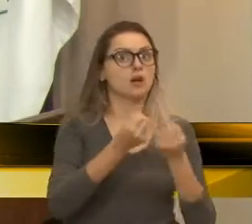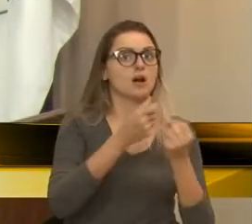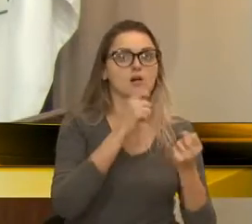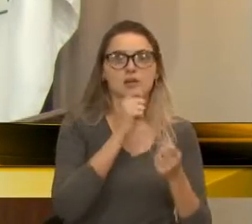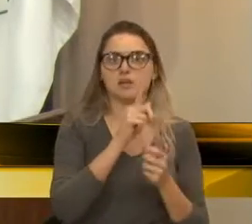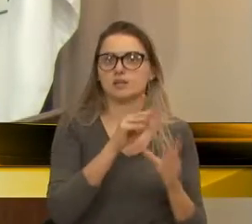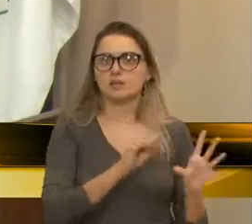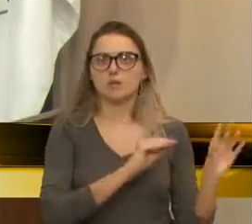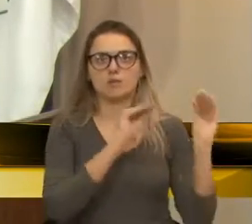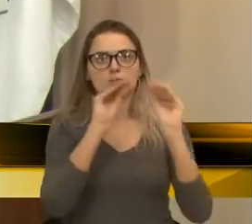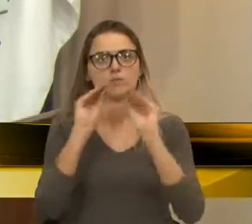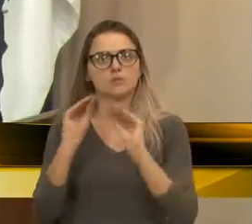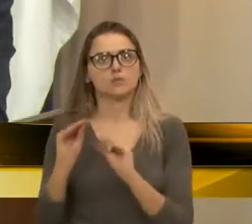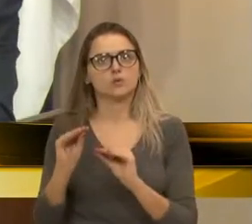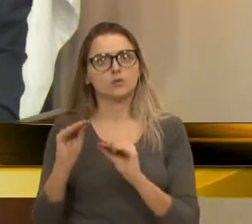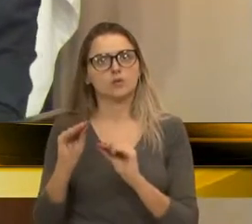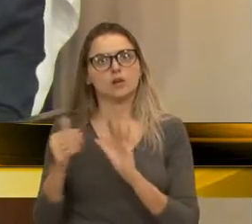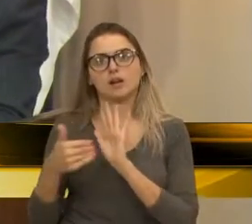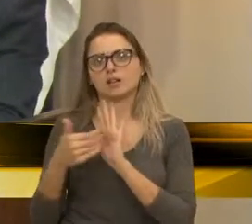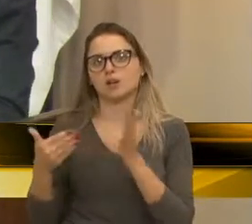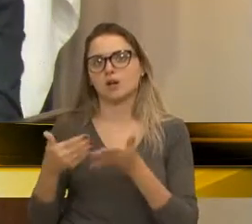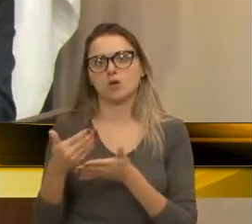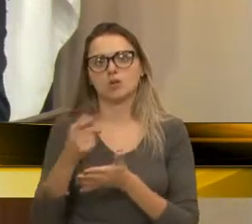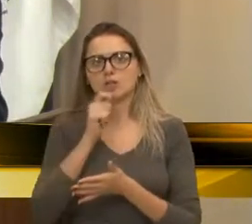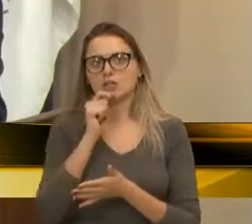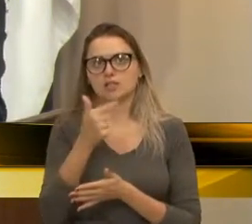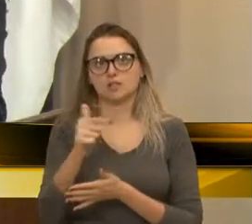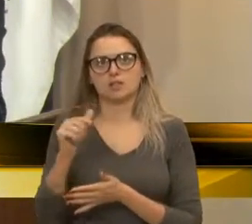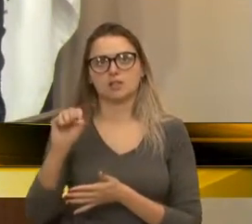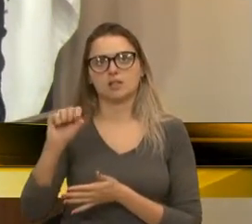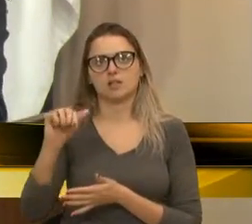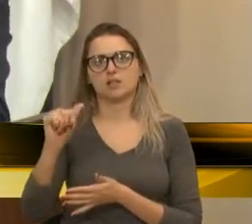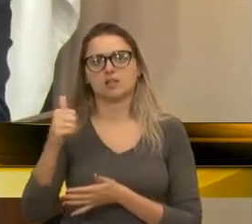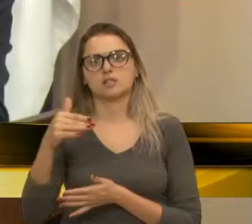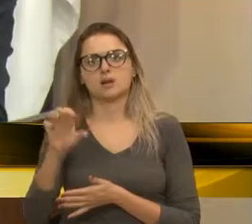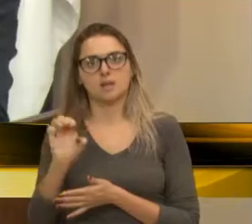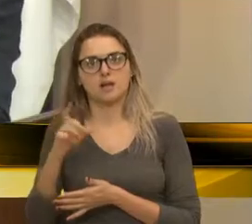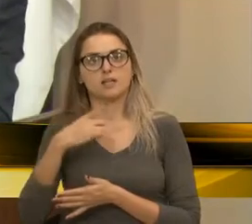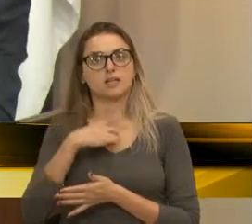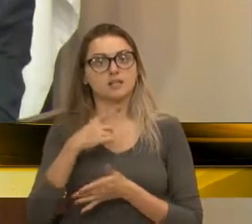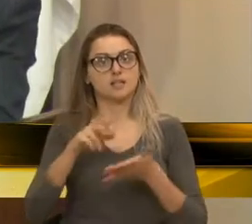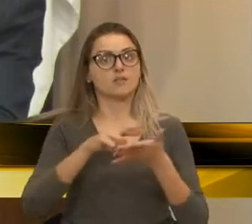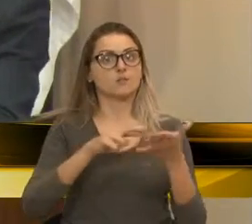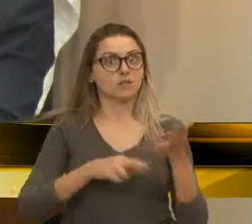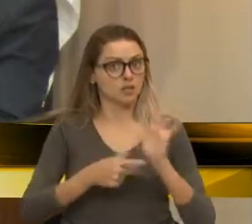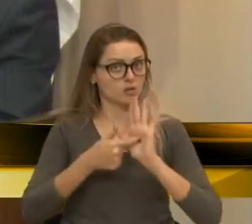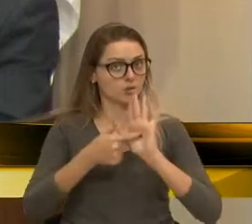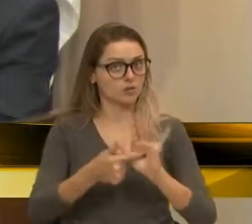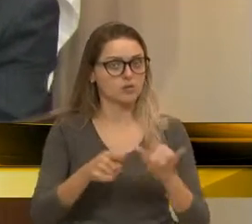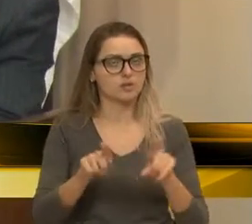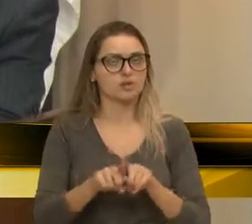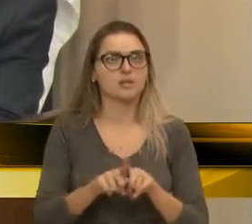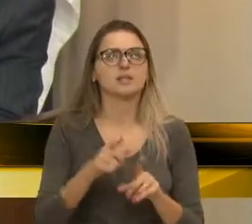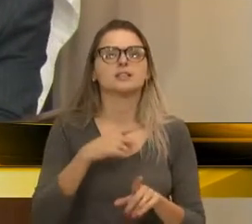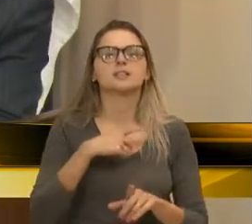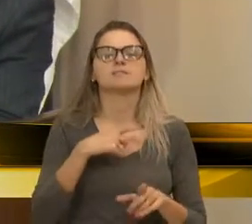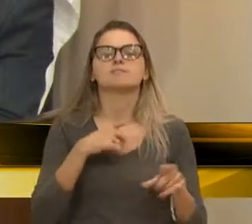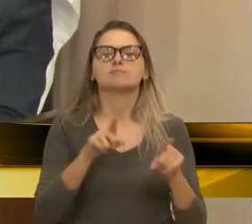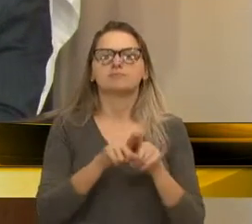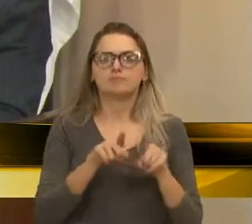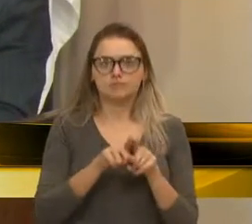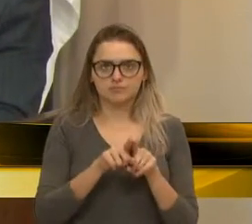transferida a propriedade dele até hoje para o SAMAI, que foi objeto de apontamento neste relatório. Temos um